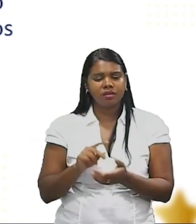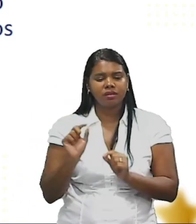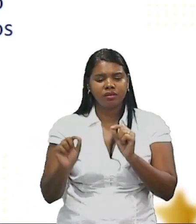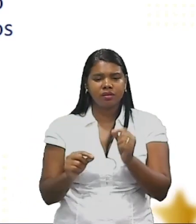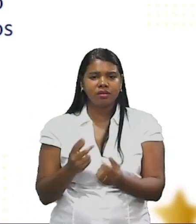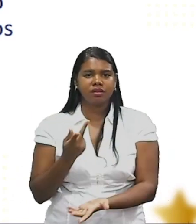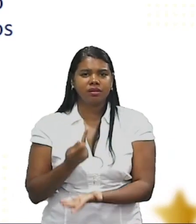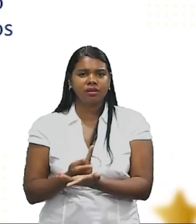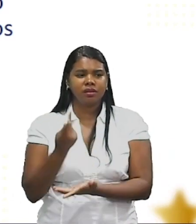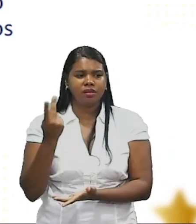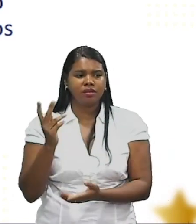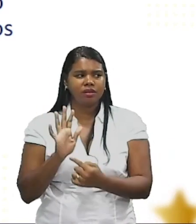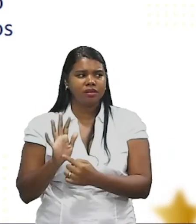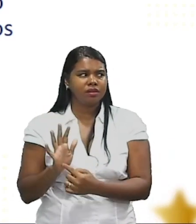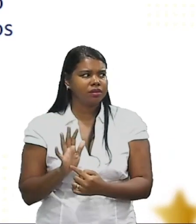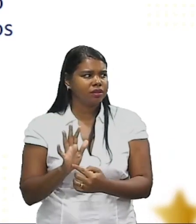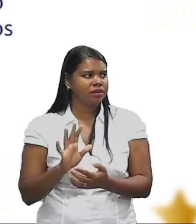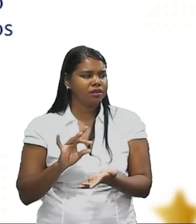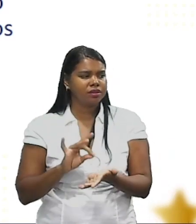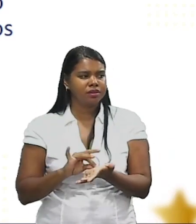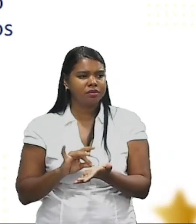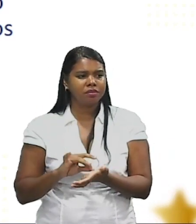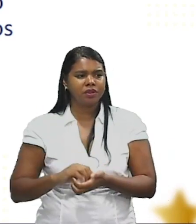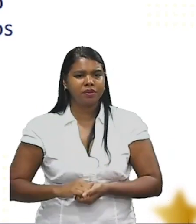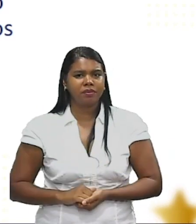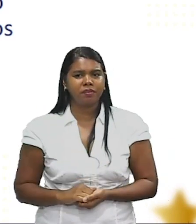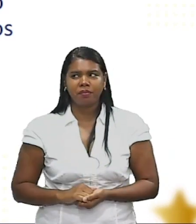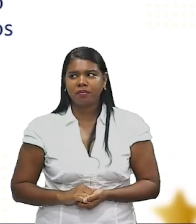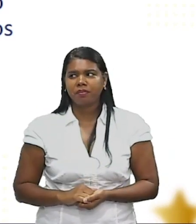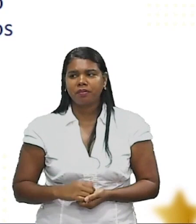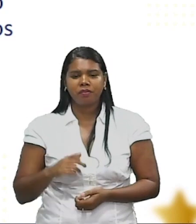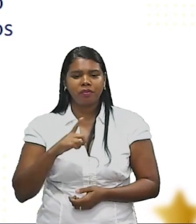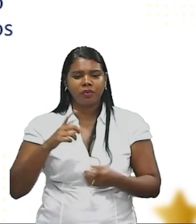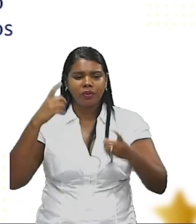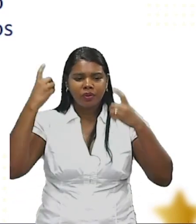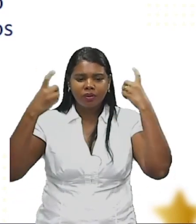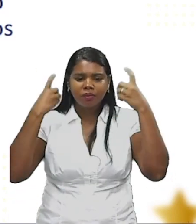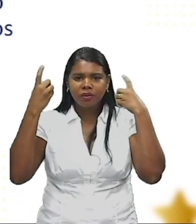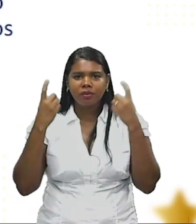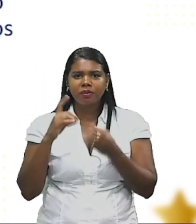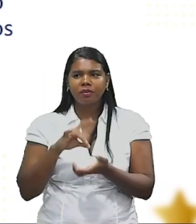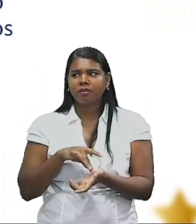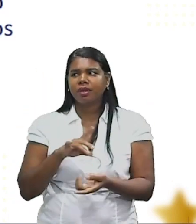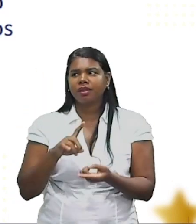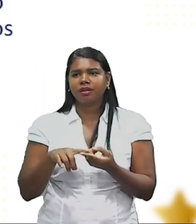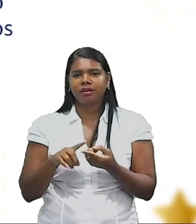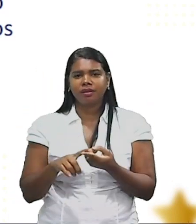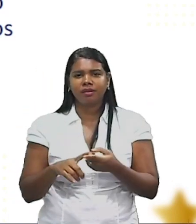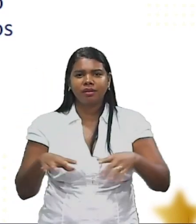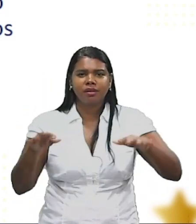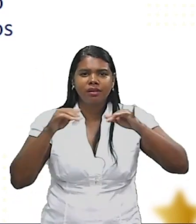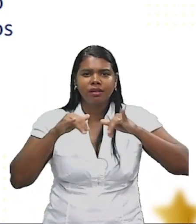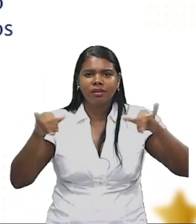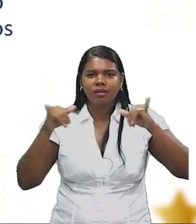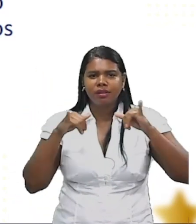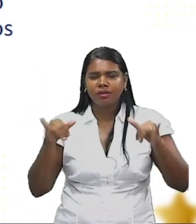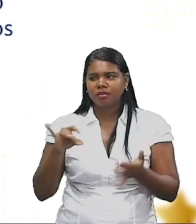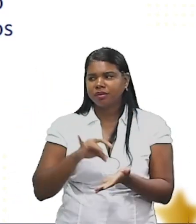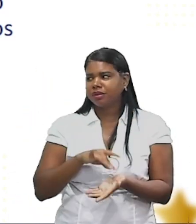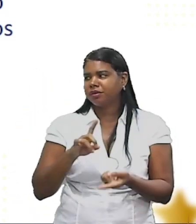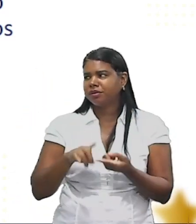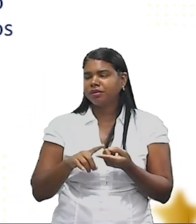acontece? Quando o cliente ele reclama, o reclamante, eu tenho que me preocupar em registrar as informações, ter prontidão de